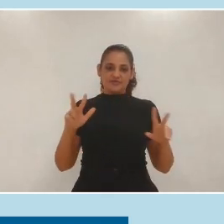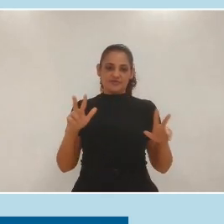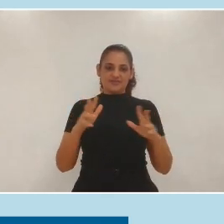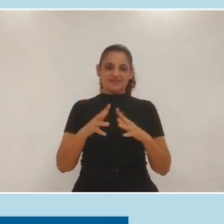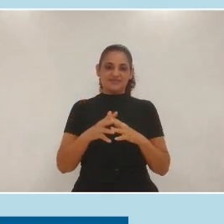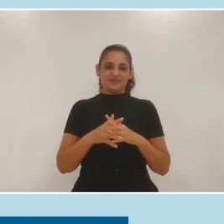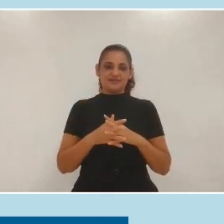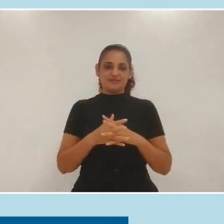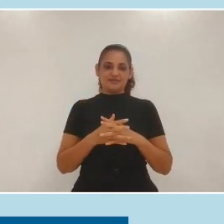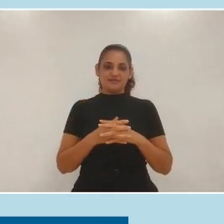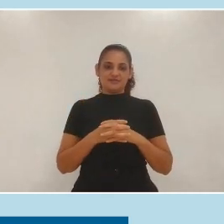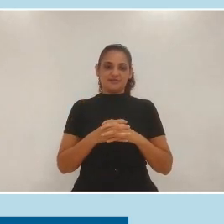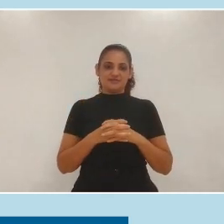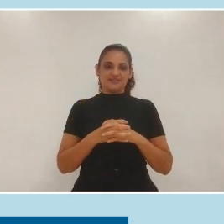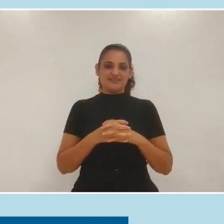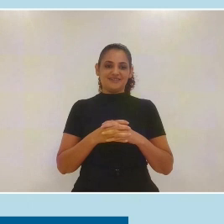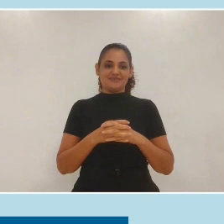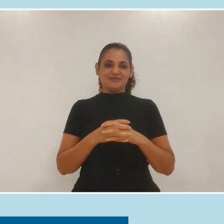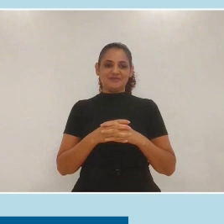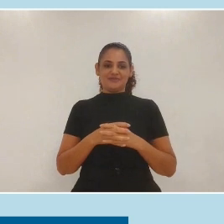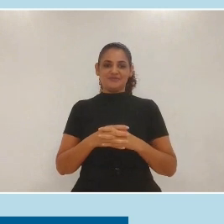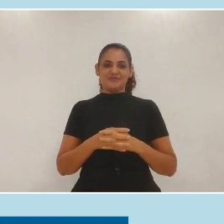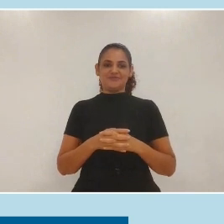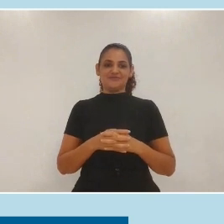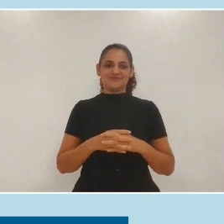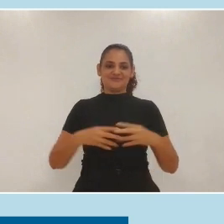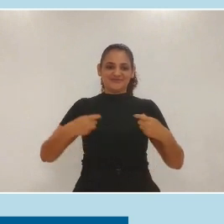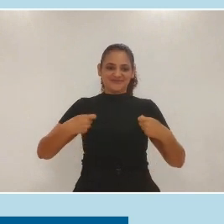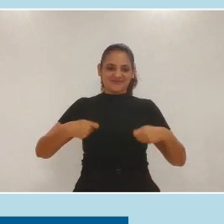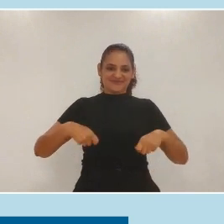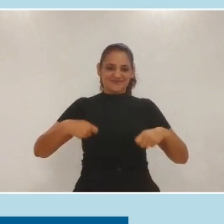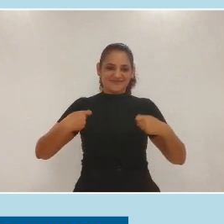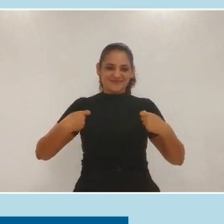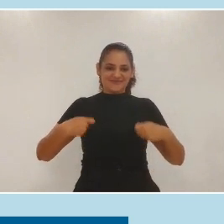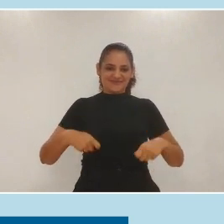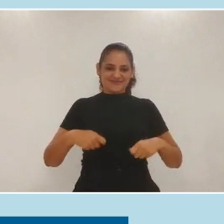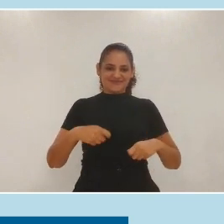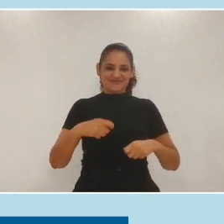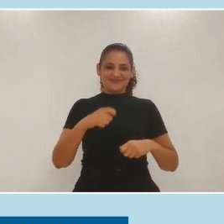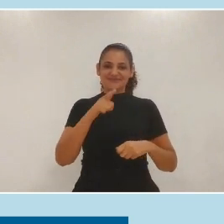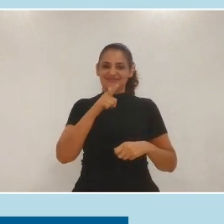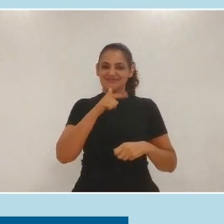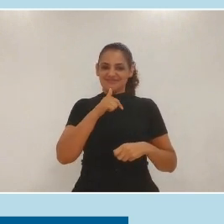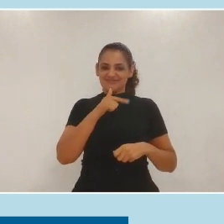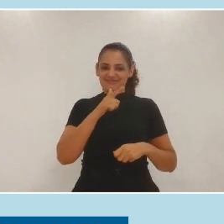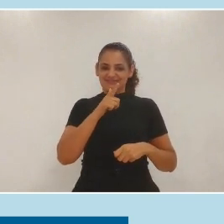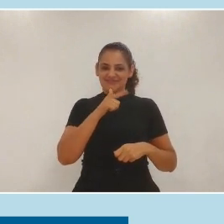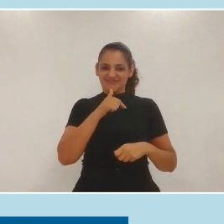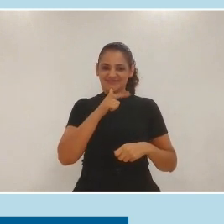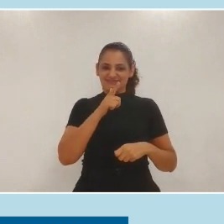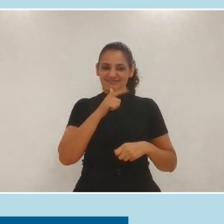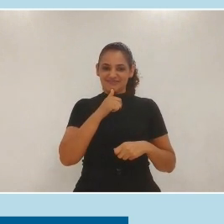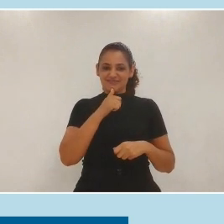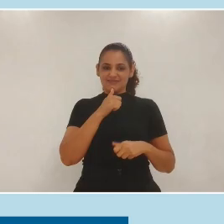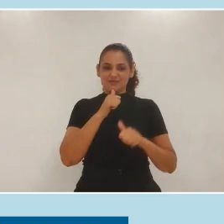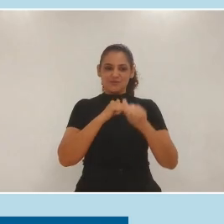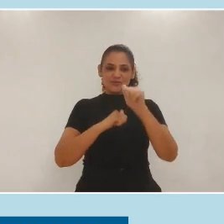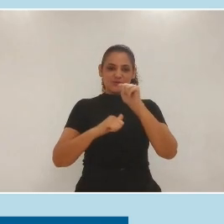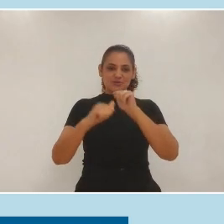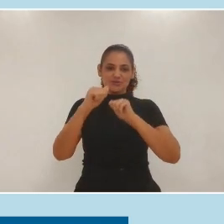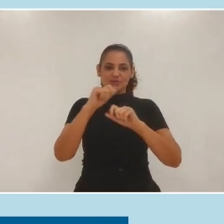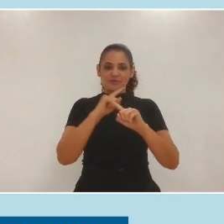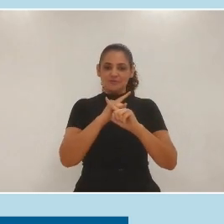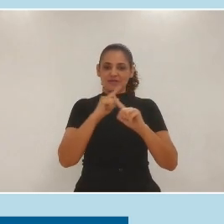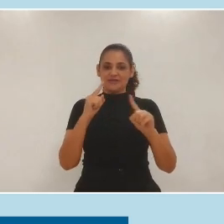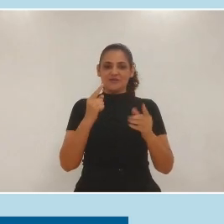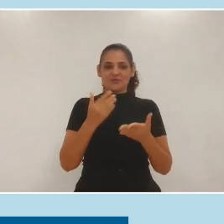tá? Enfim, gente, precisa de uma boa hidratação para não perder ali o